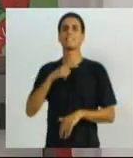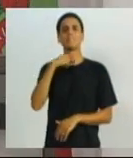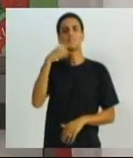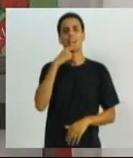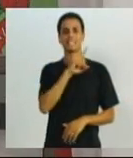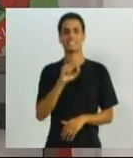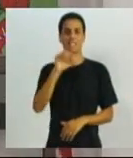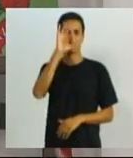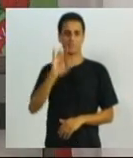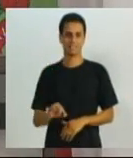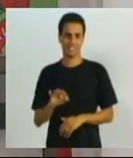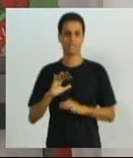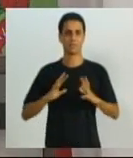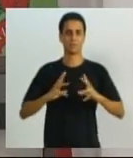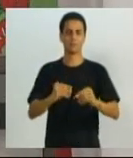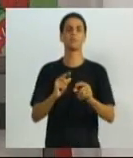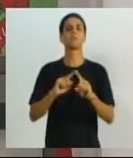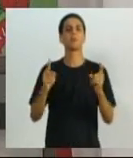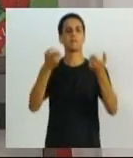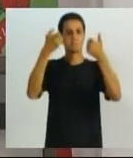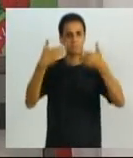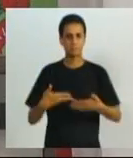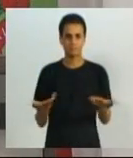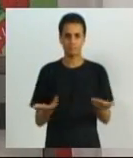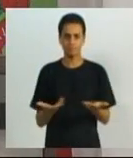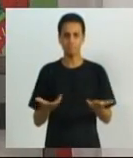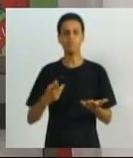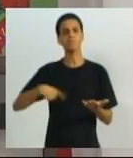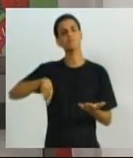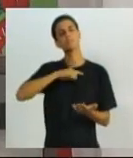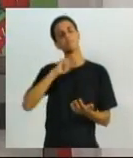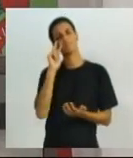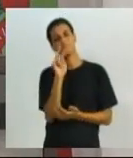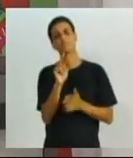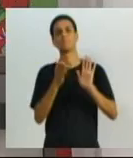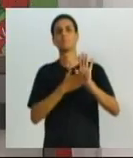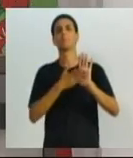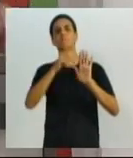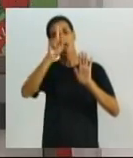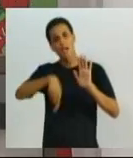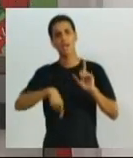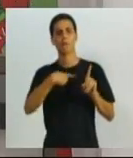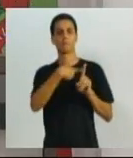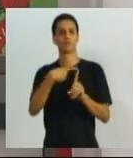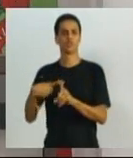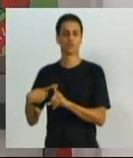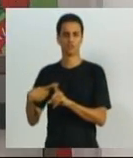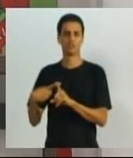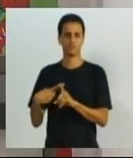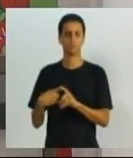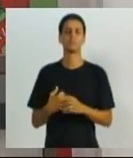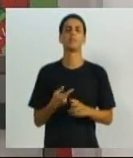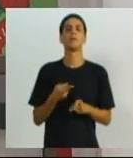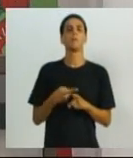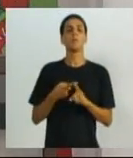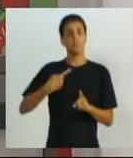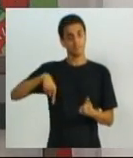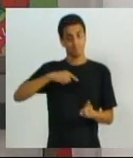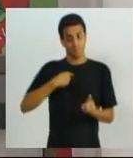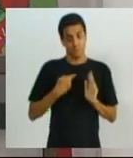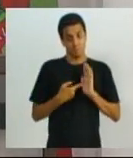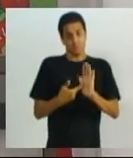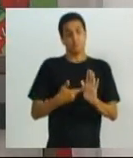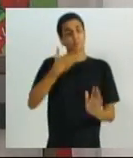de concordância em tudo que está ali, mas na maioria, como falei aqui, a gente vê como positivo, porque, como falei, a gente é prova viva